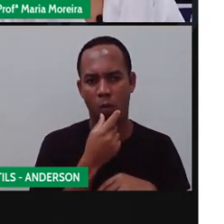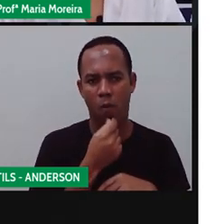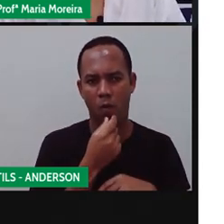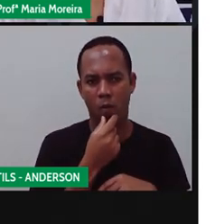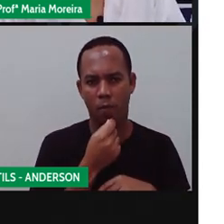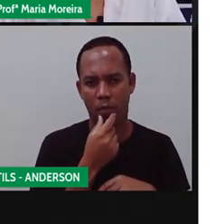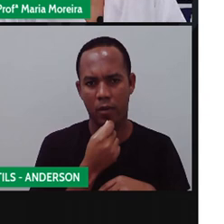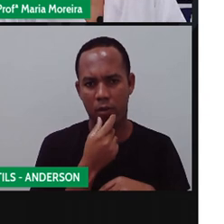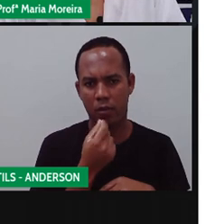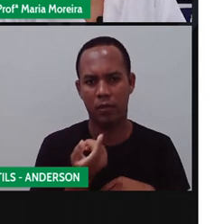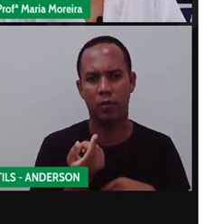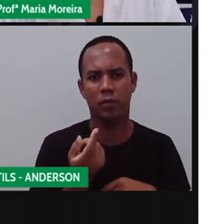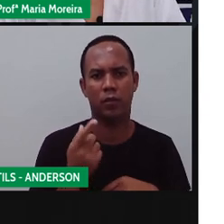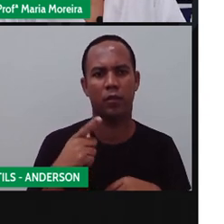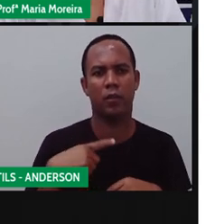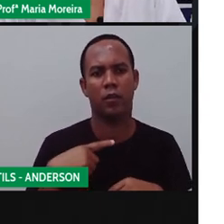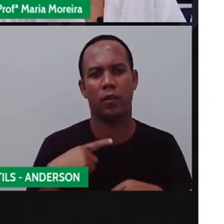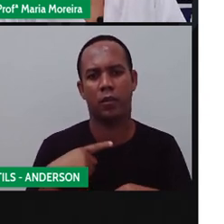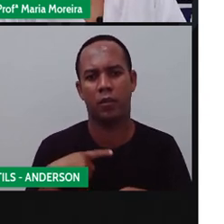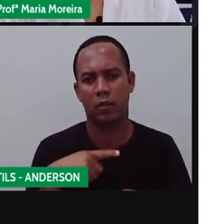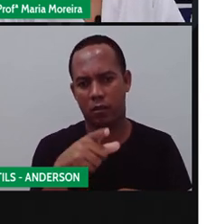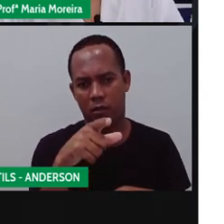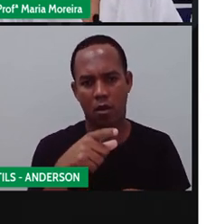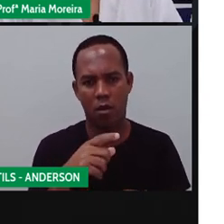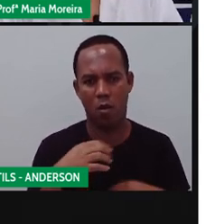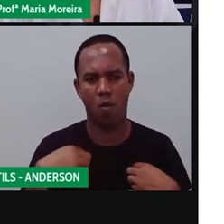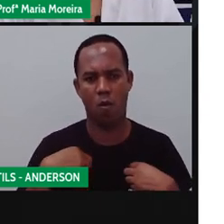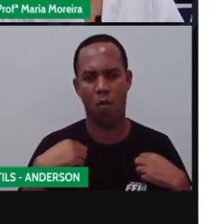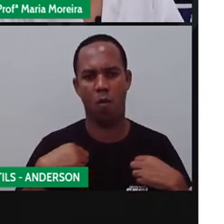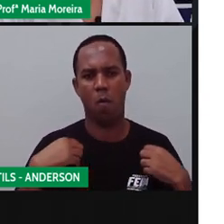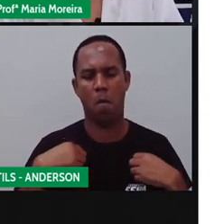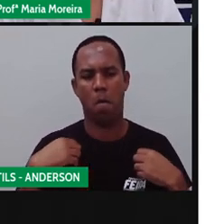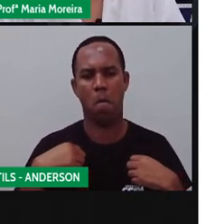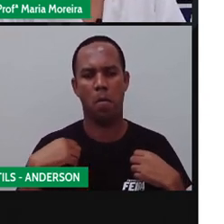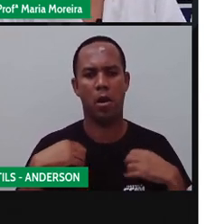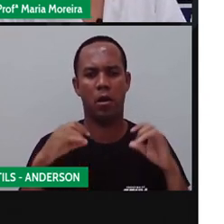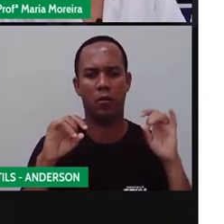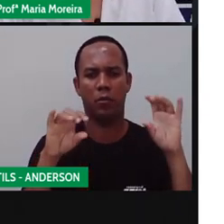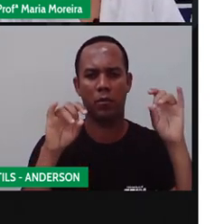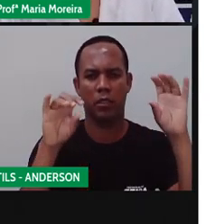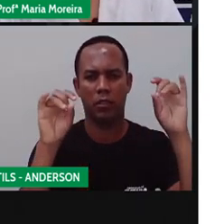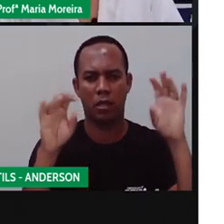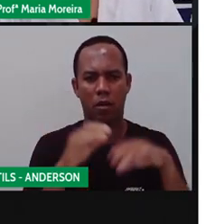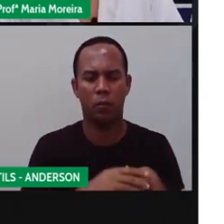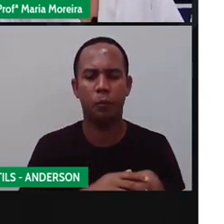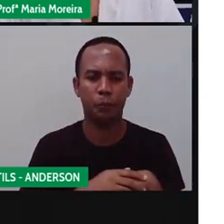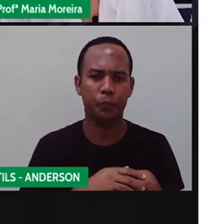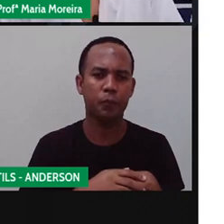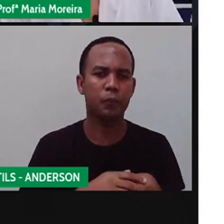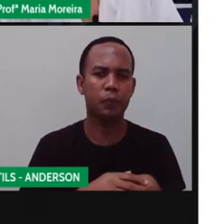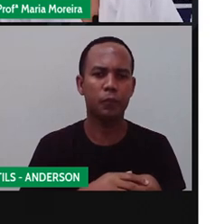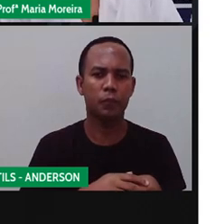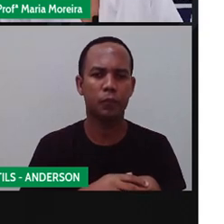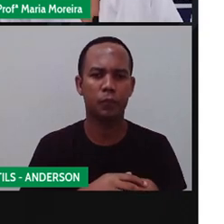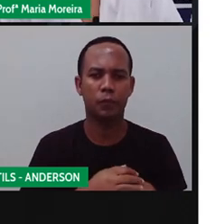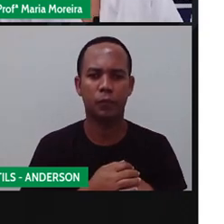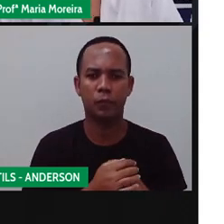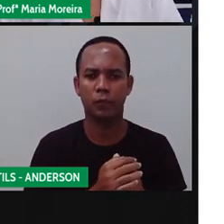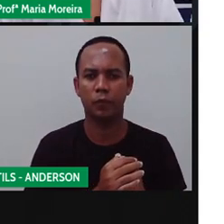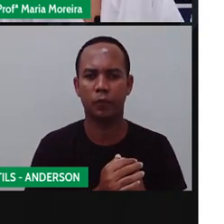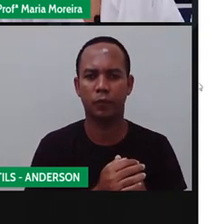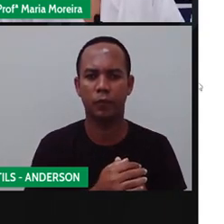Né? Existe um documentário, inclusive, que trata sobre eles, mas não precisa assistir, tá, gente? É pra estar só comentando. Vamos